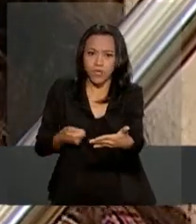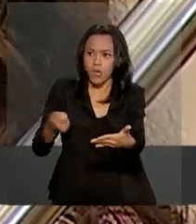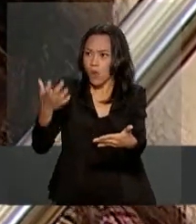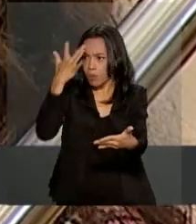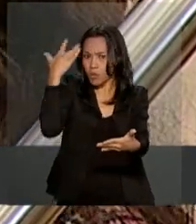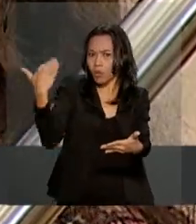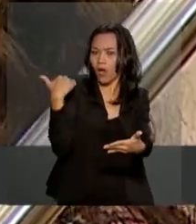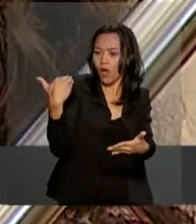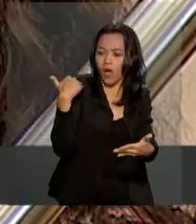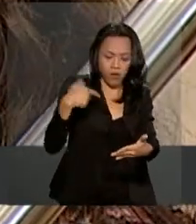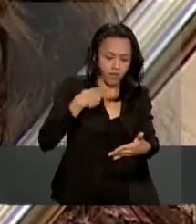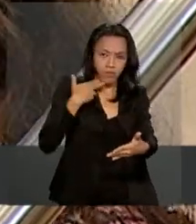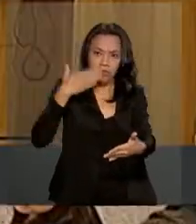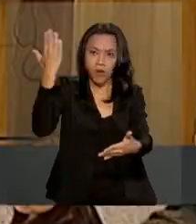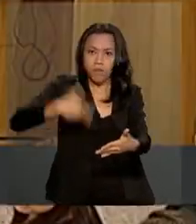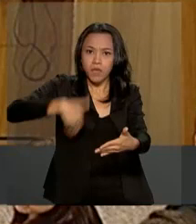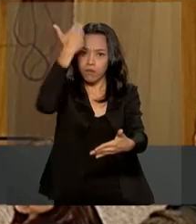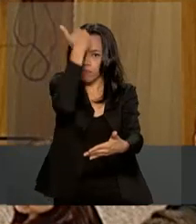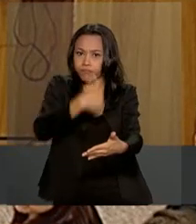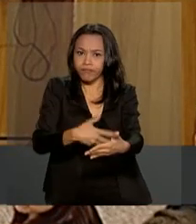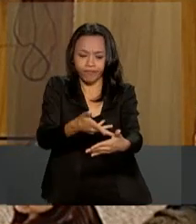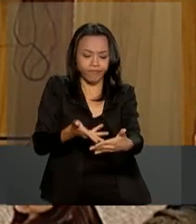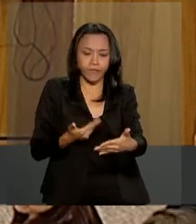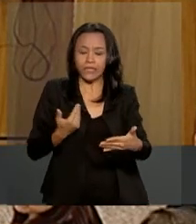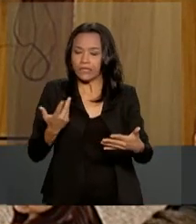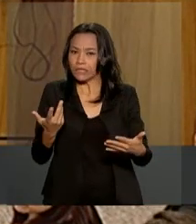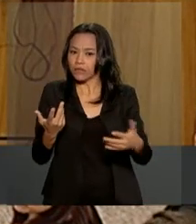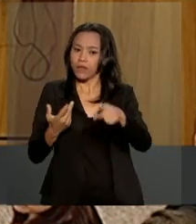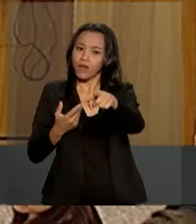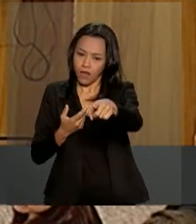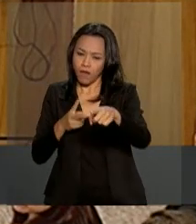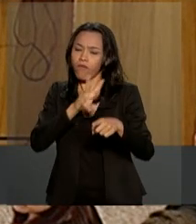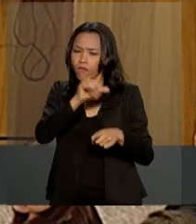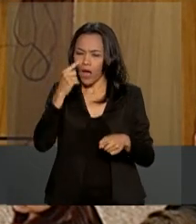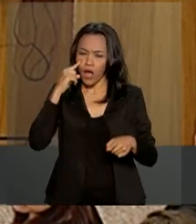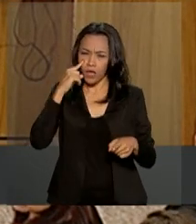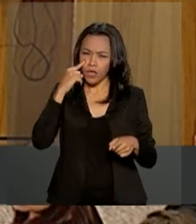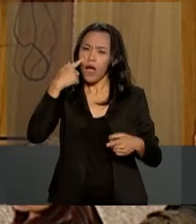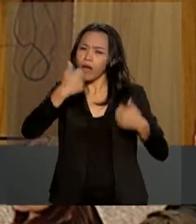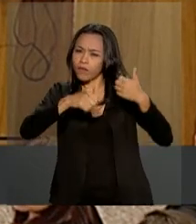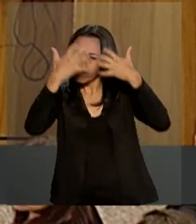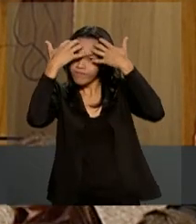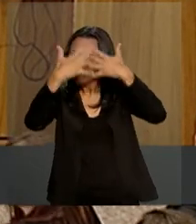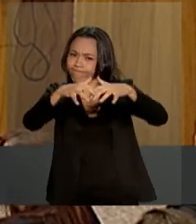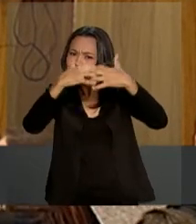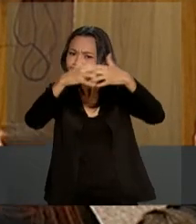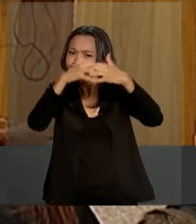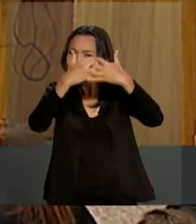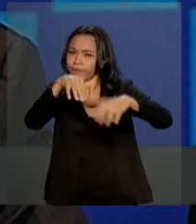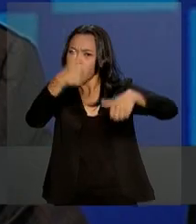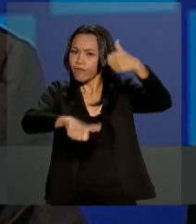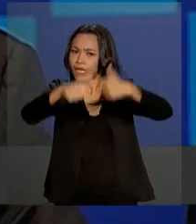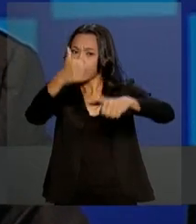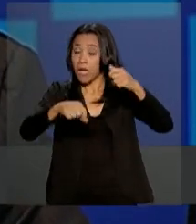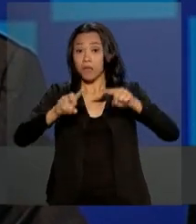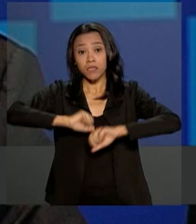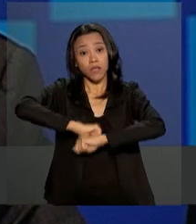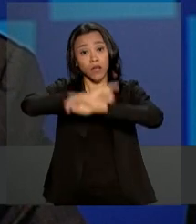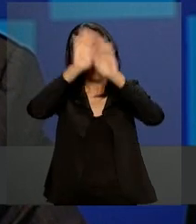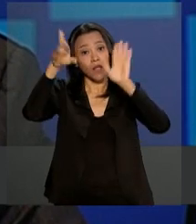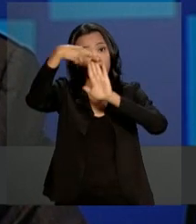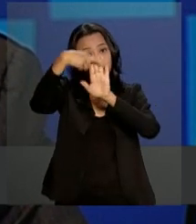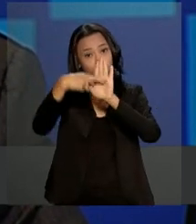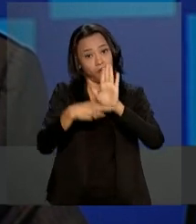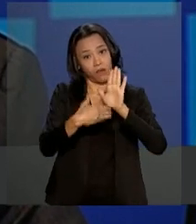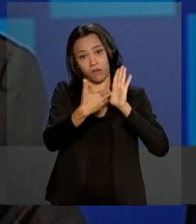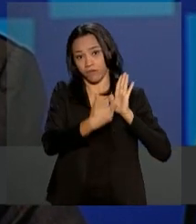fiscal eliminou acasuso os casos concretos e nós vamos analisar coco seja ele qual for mas o edital é muito claro você não